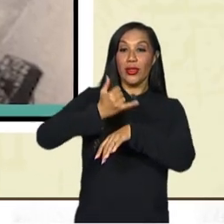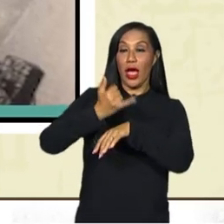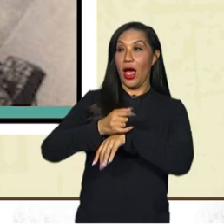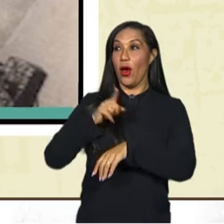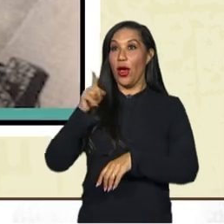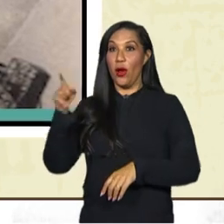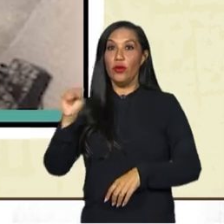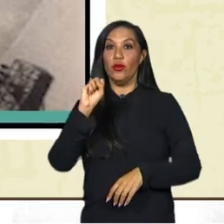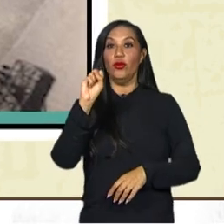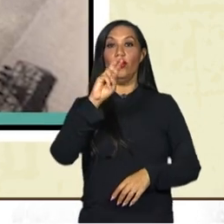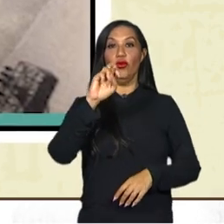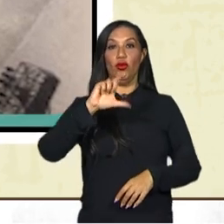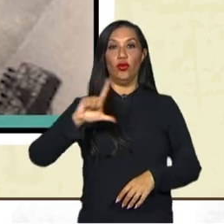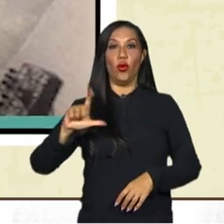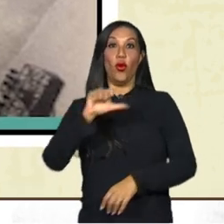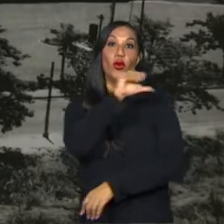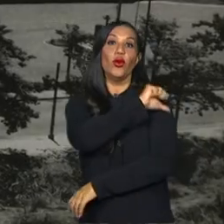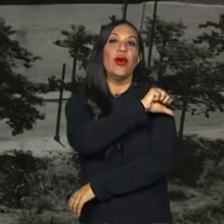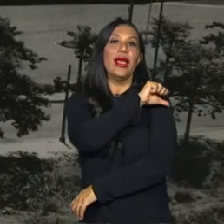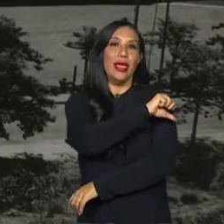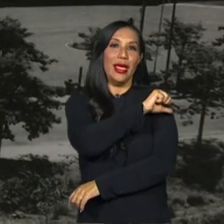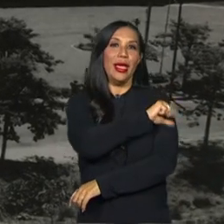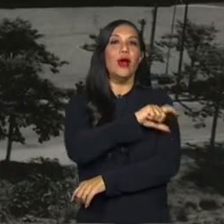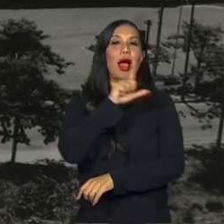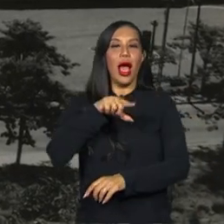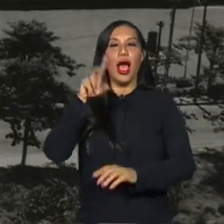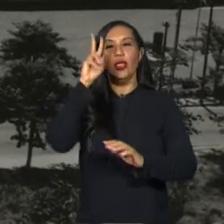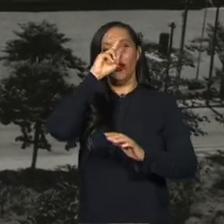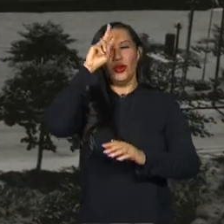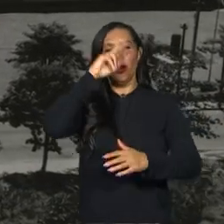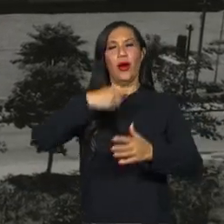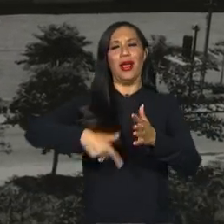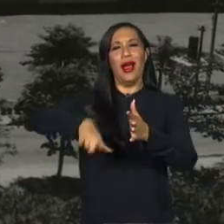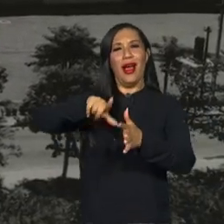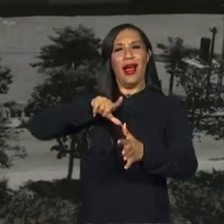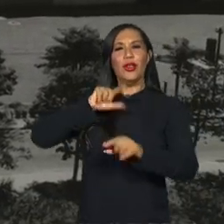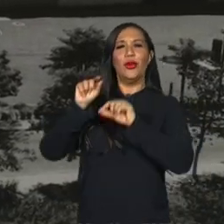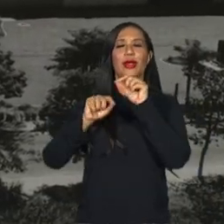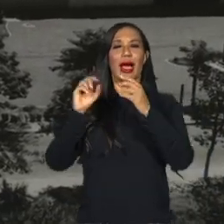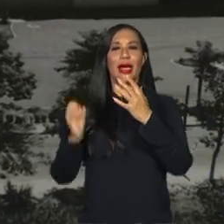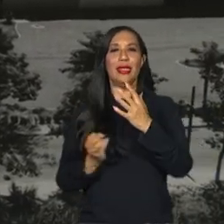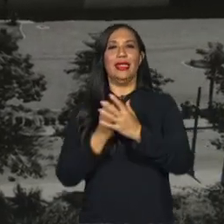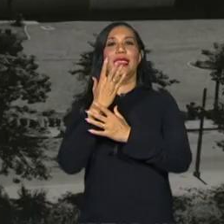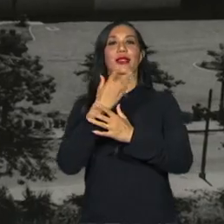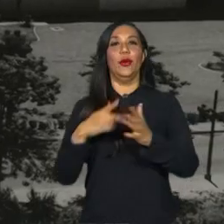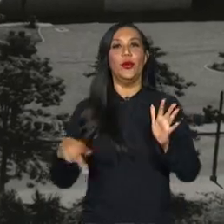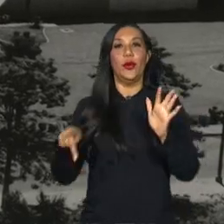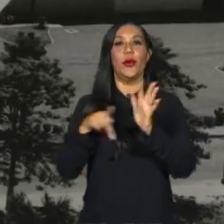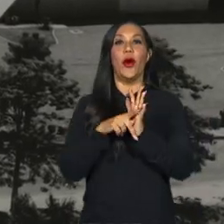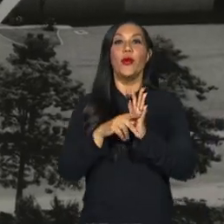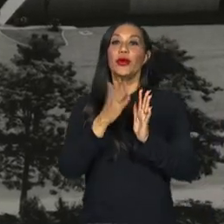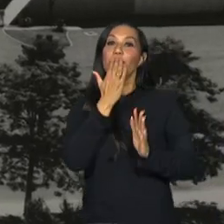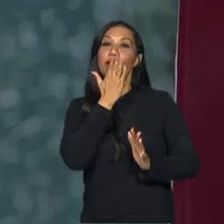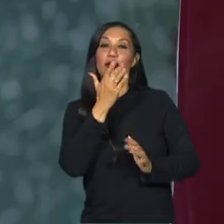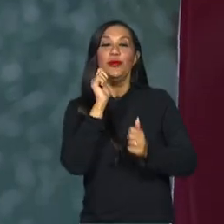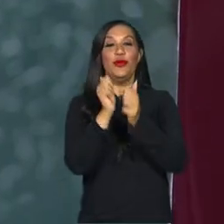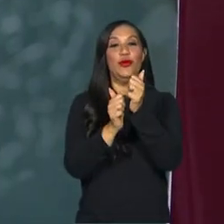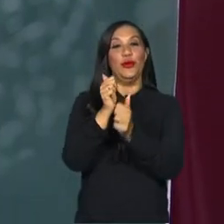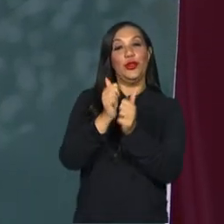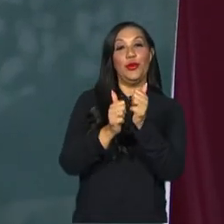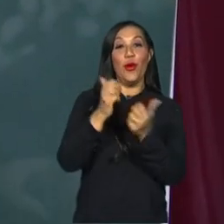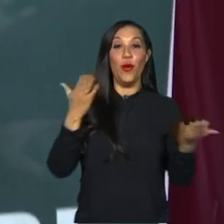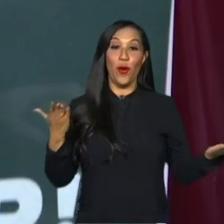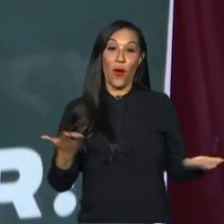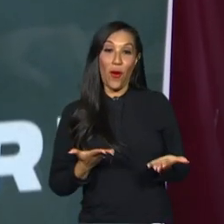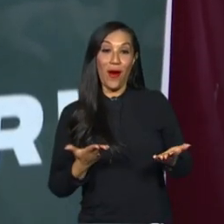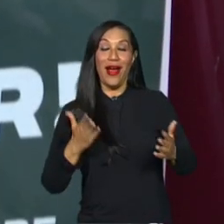no sul do Rio de Janeiro. Essa história precede até mesmo a criação do próprio clube de futebol, que